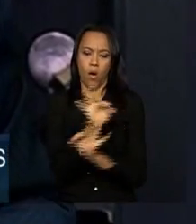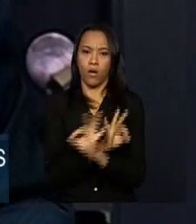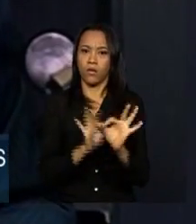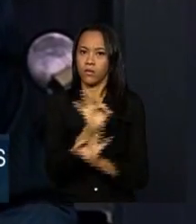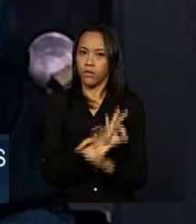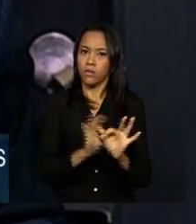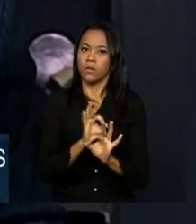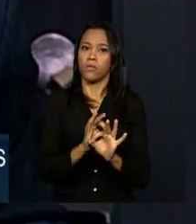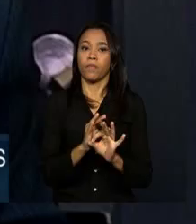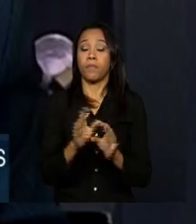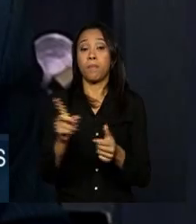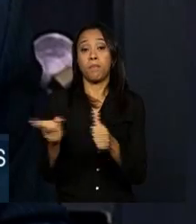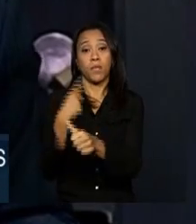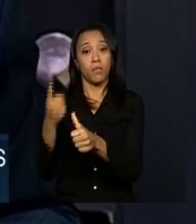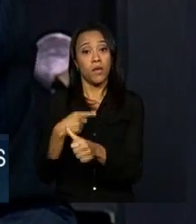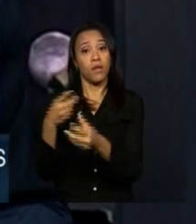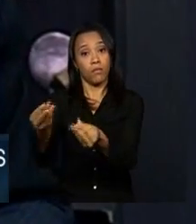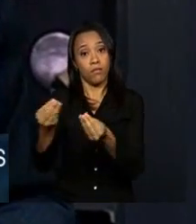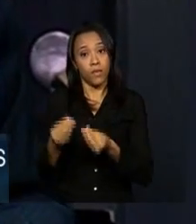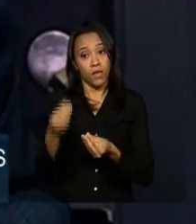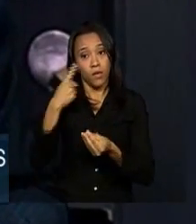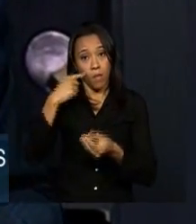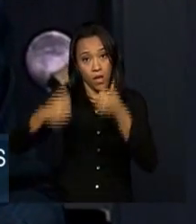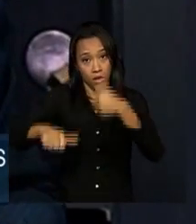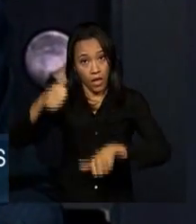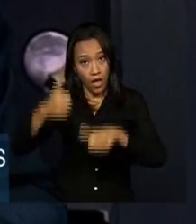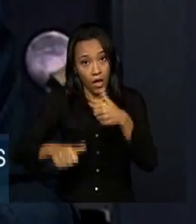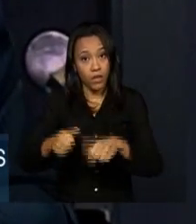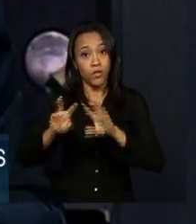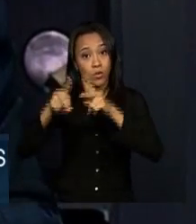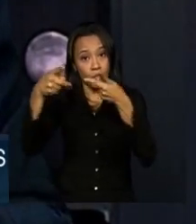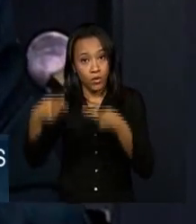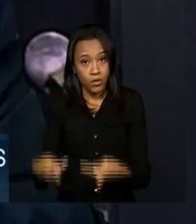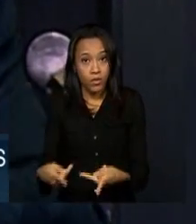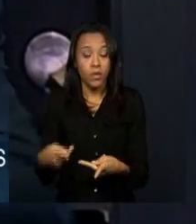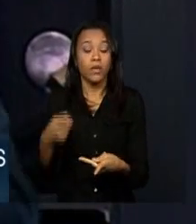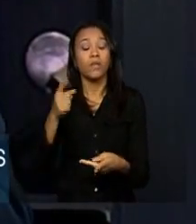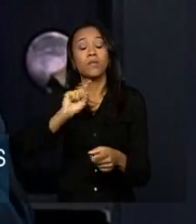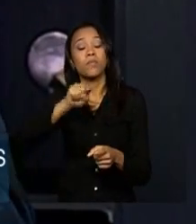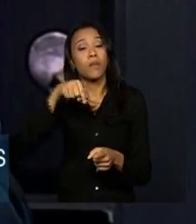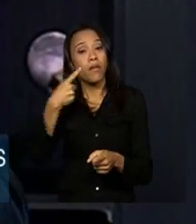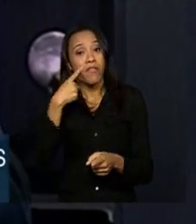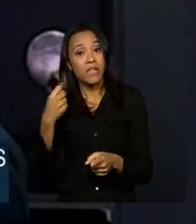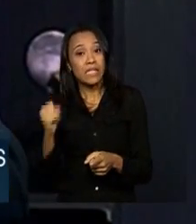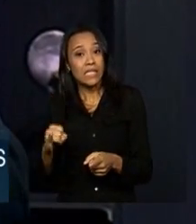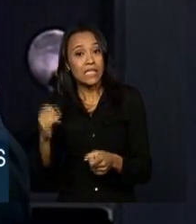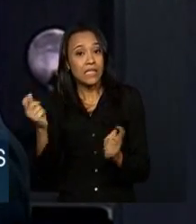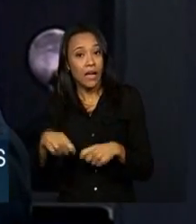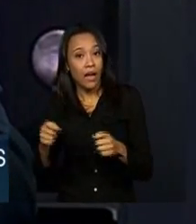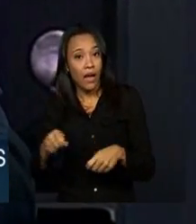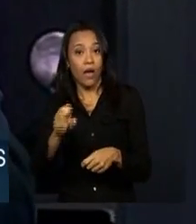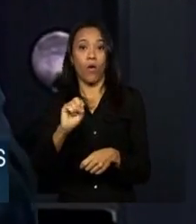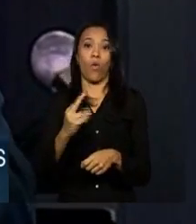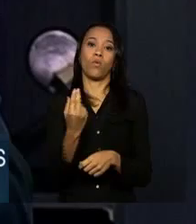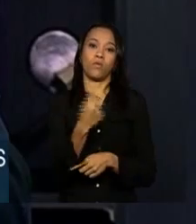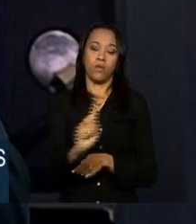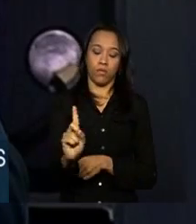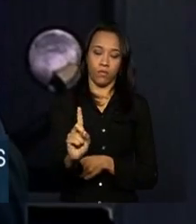projeto é uma análise técnica muito mais de viabilidade do empreendimento ou não a segunda